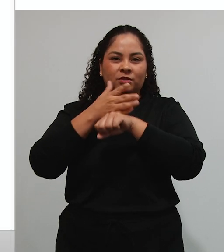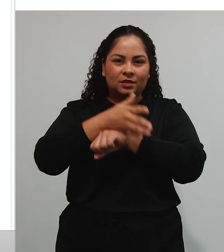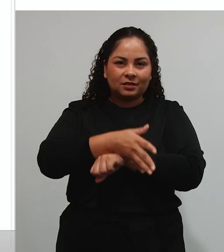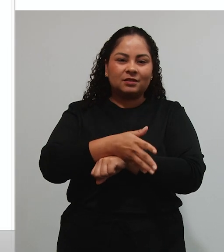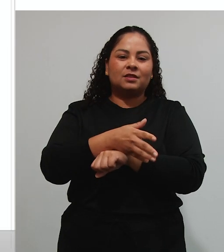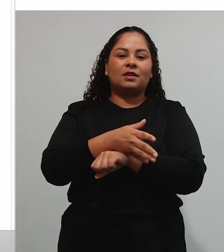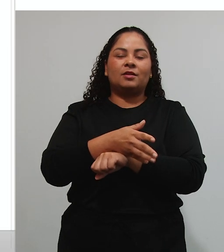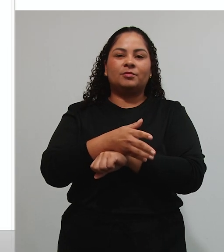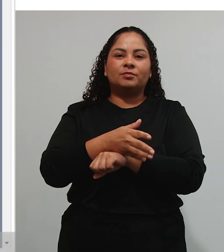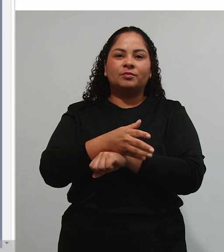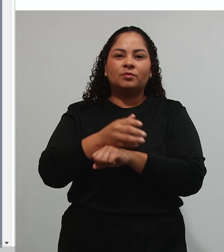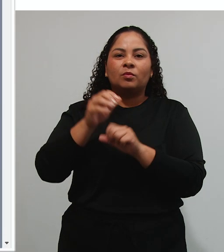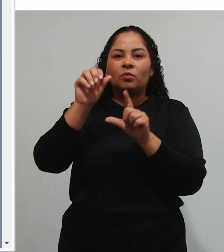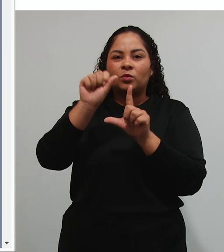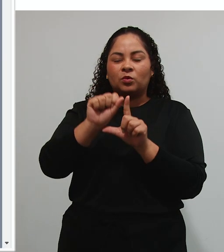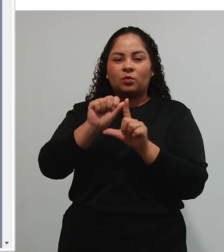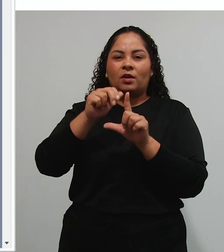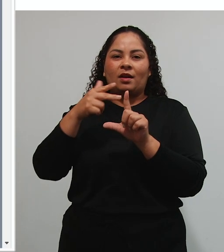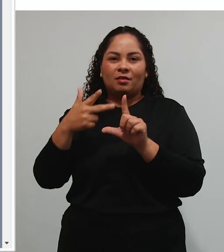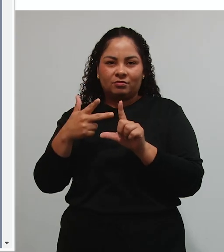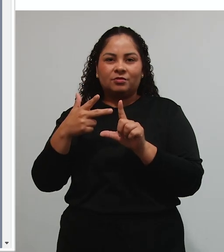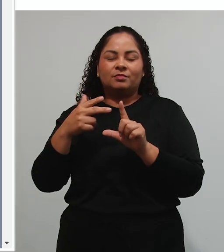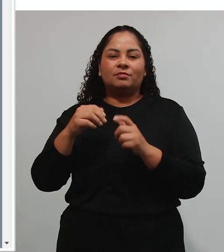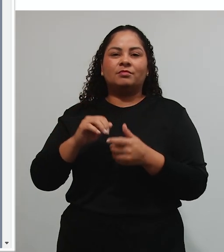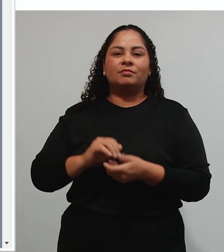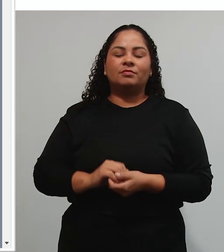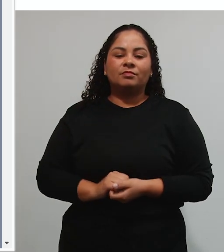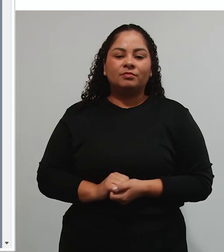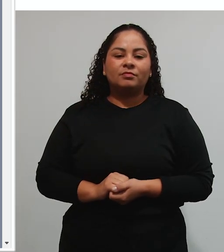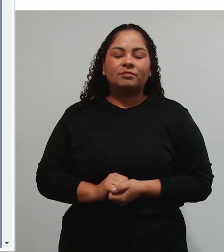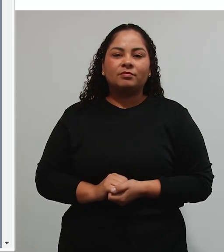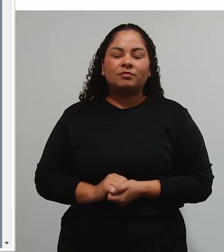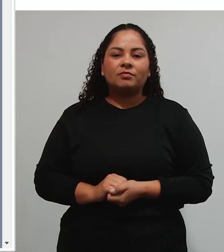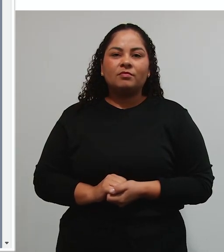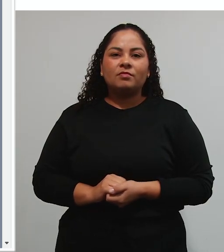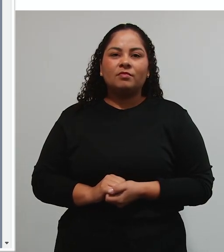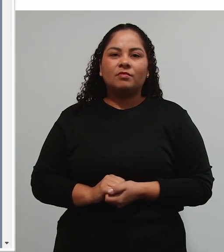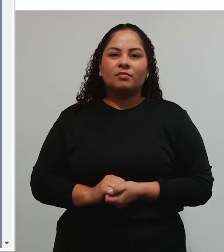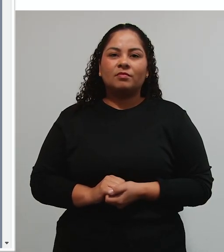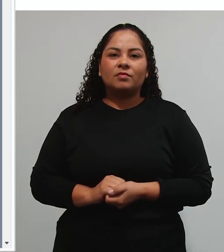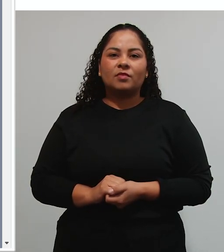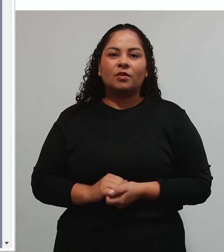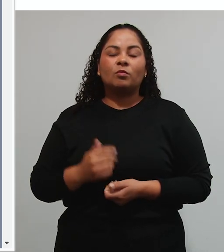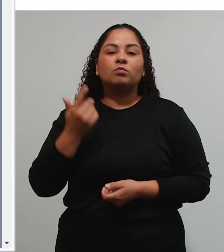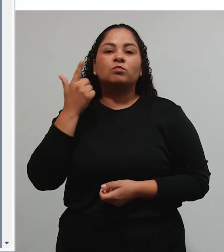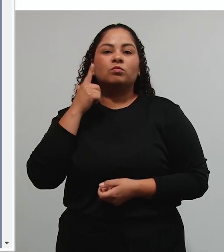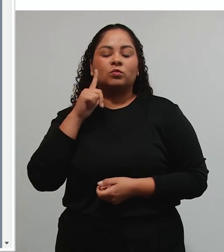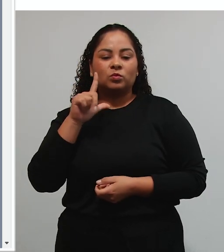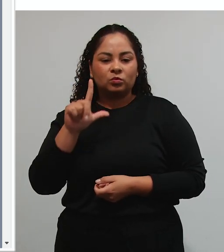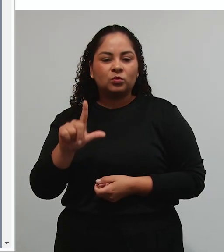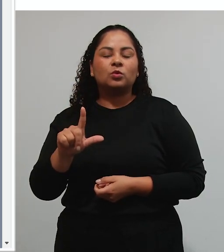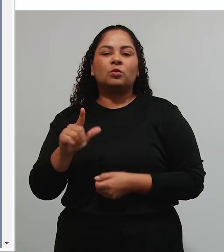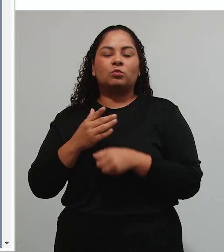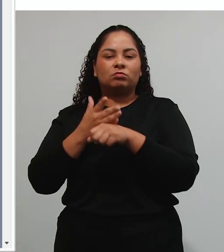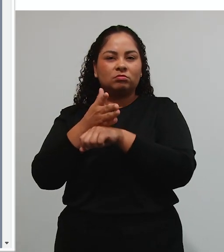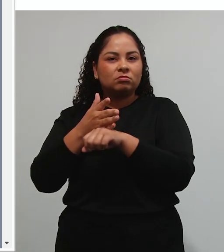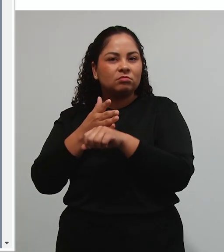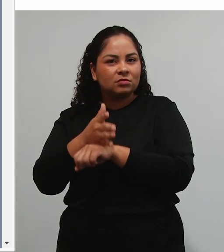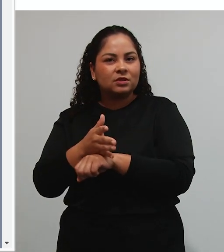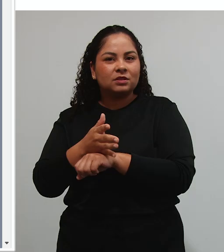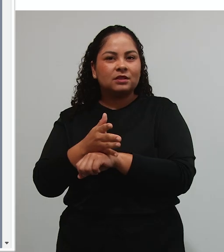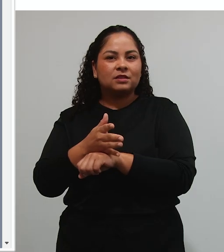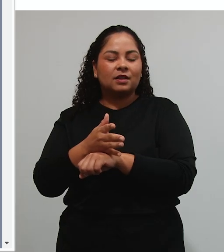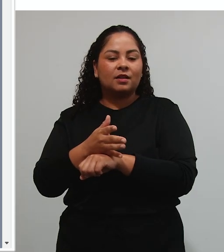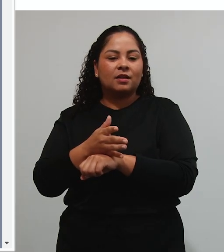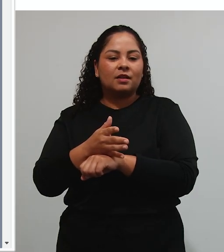e aí vocês podem acessar ele lá pela tela, tá bom? Lá nas referências ele vai fazer o quê? Ele vai indicar aí o